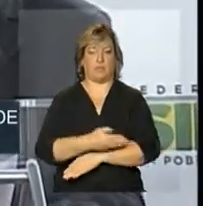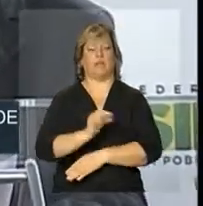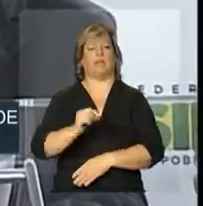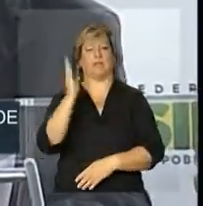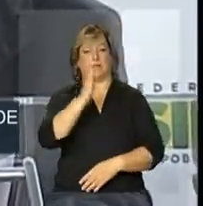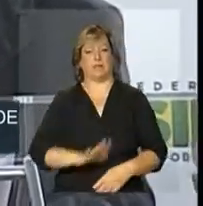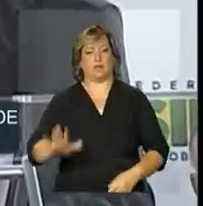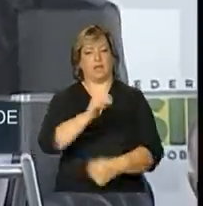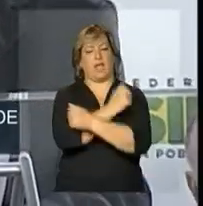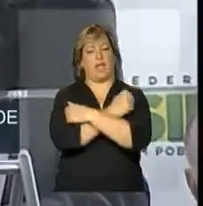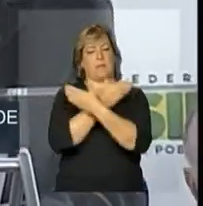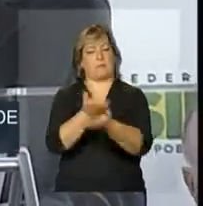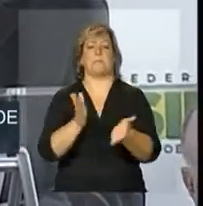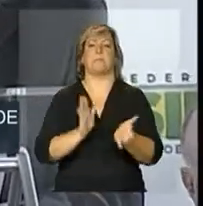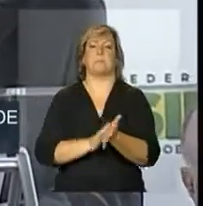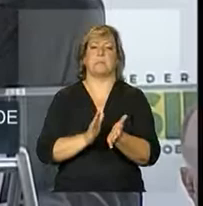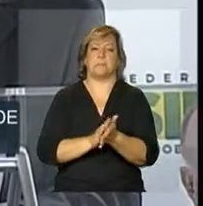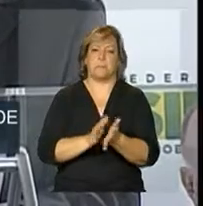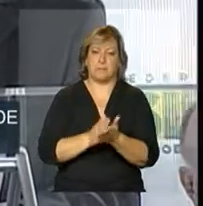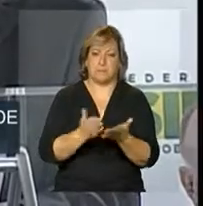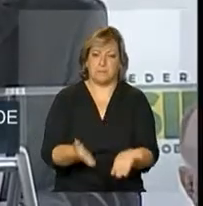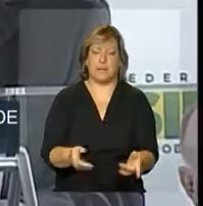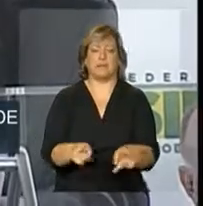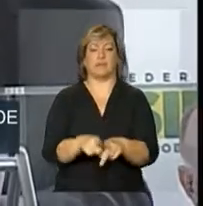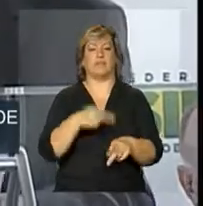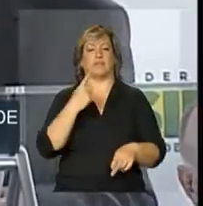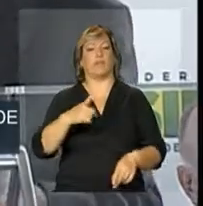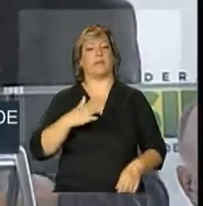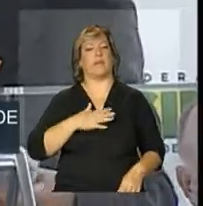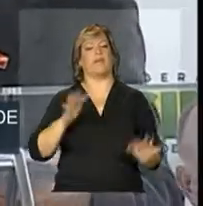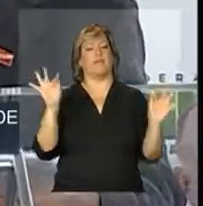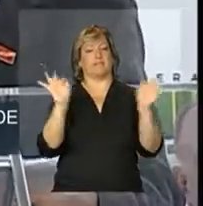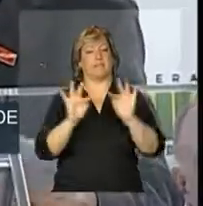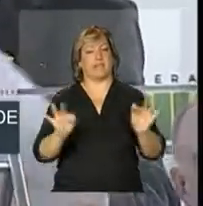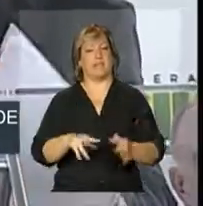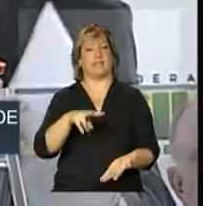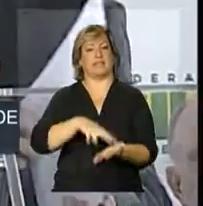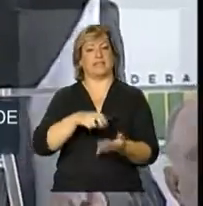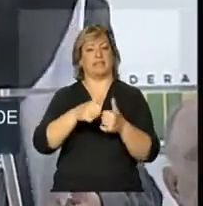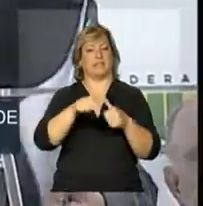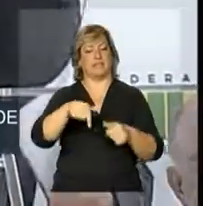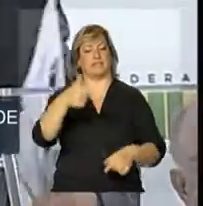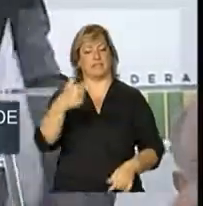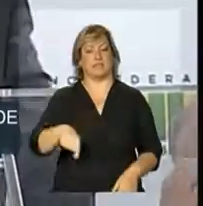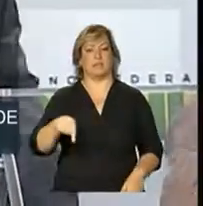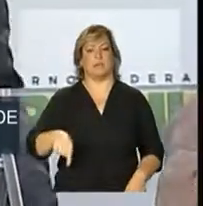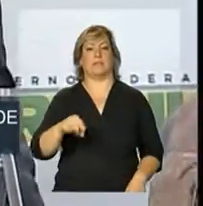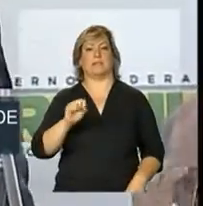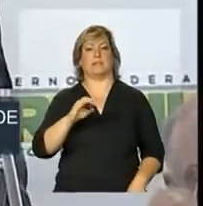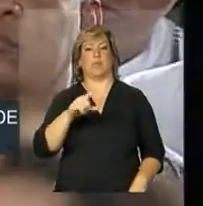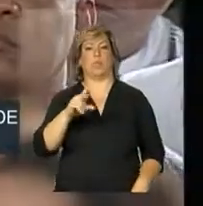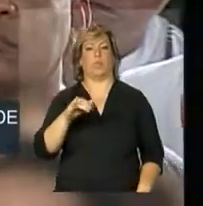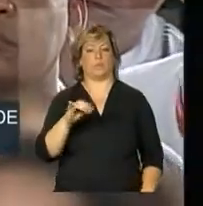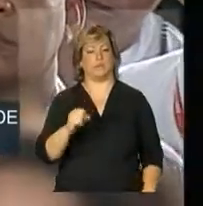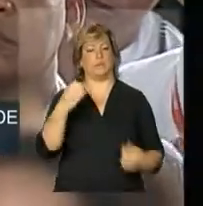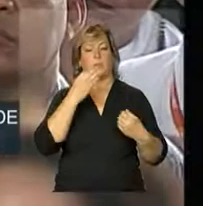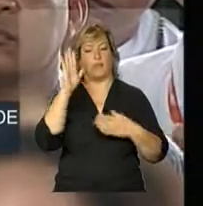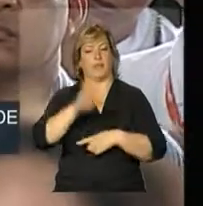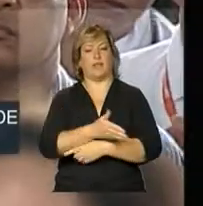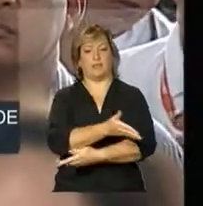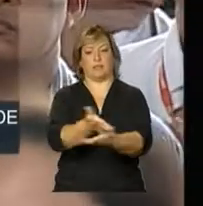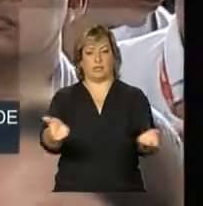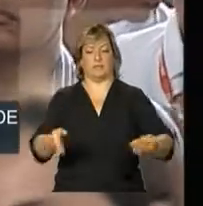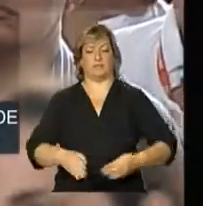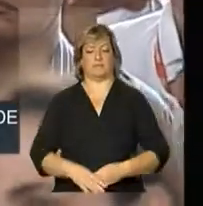abraço, parabéns, e digo mais uma vez, da minha felicidade e alegria, está mais uma vez em São Luís. Boa tarde a todos.